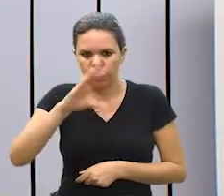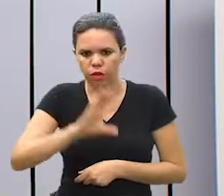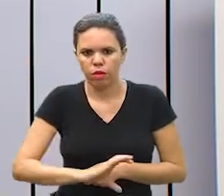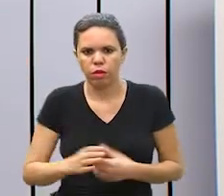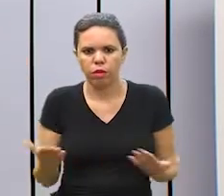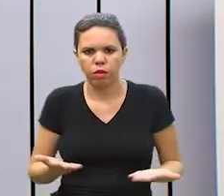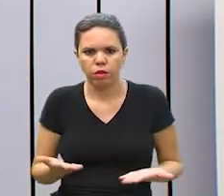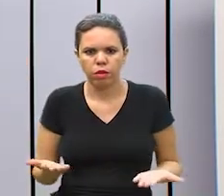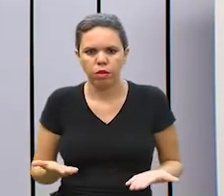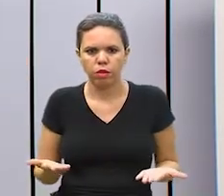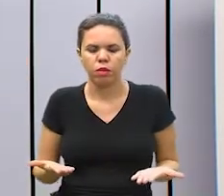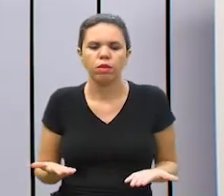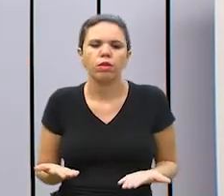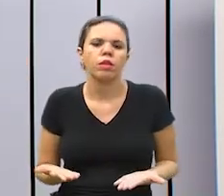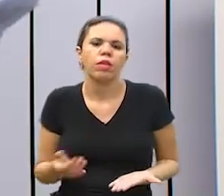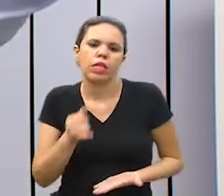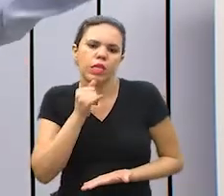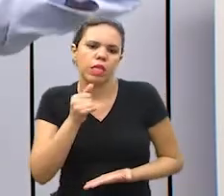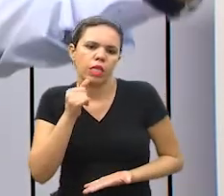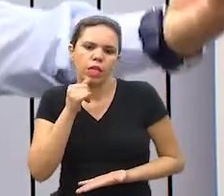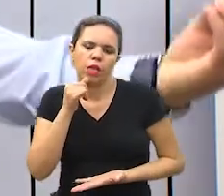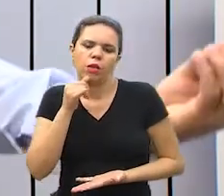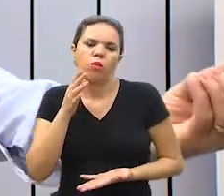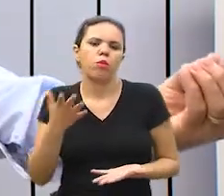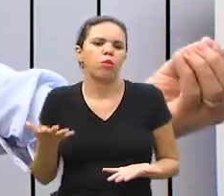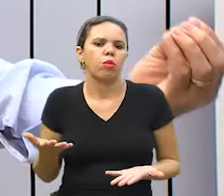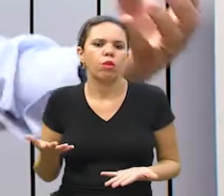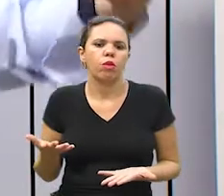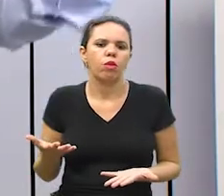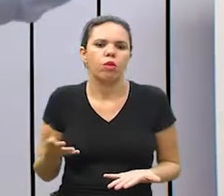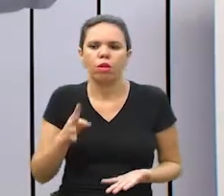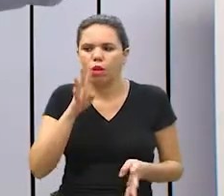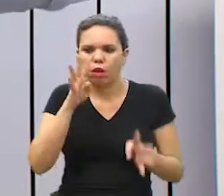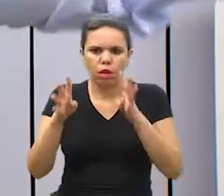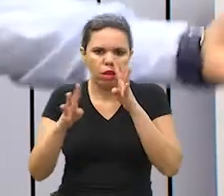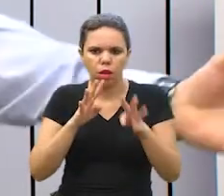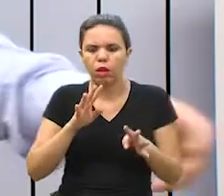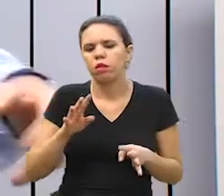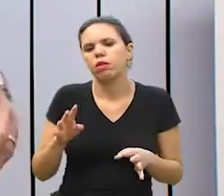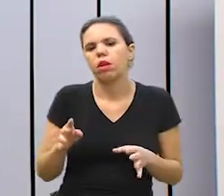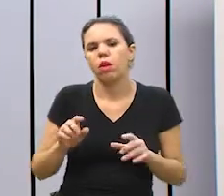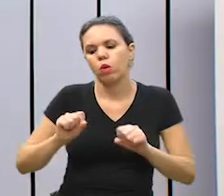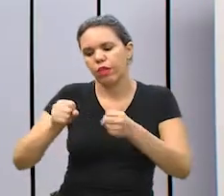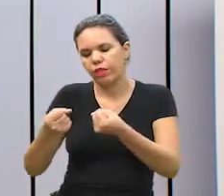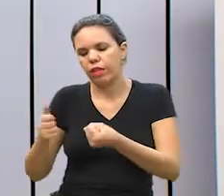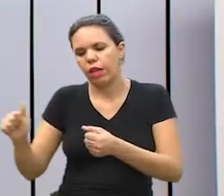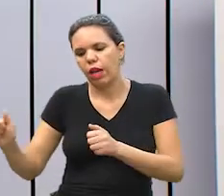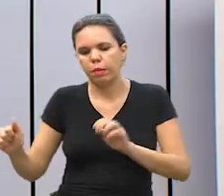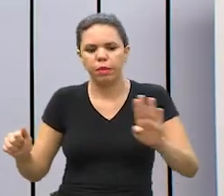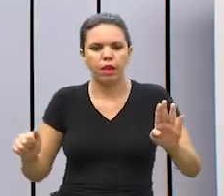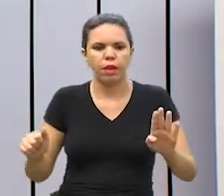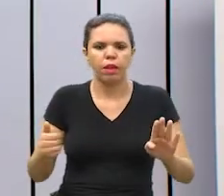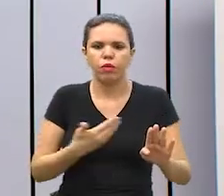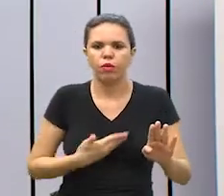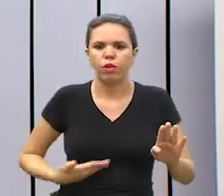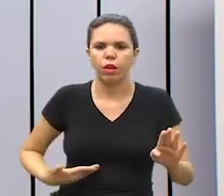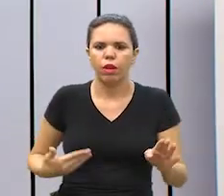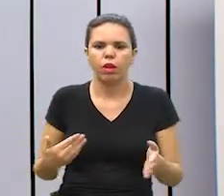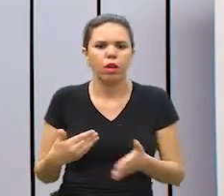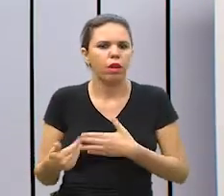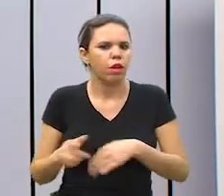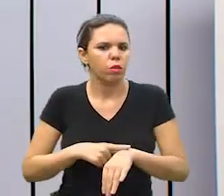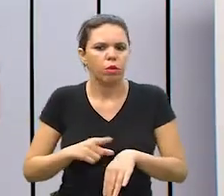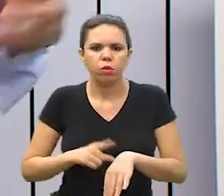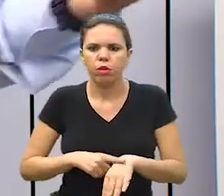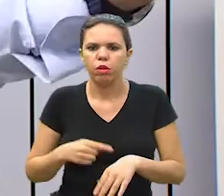cidadão agora, polarizar, né, A e B, o governador e presidente da República, porque nós não estamos no